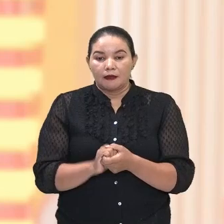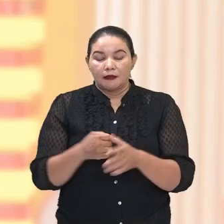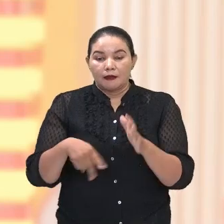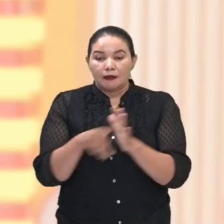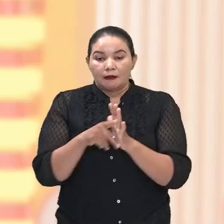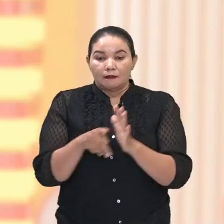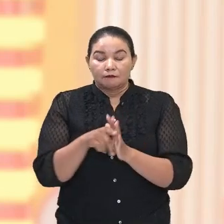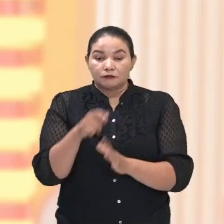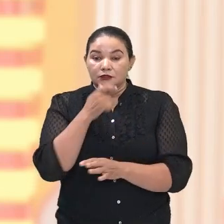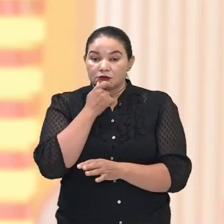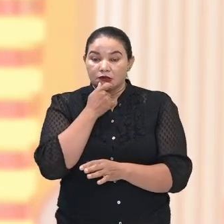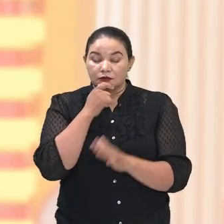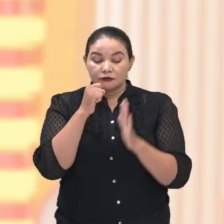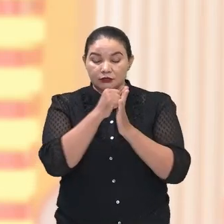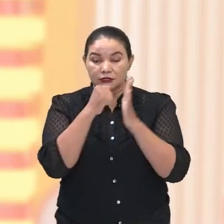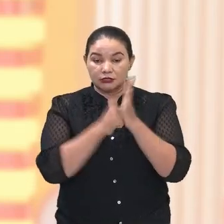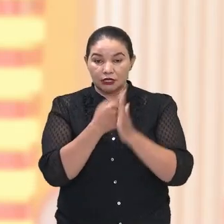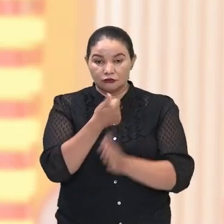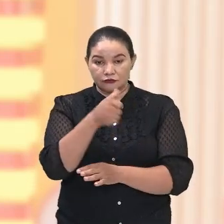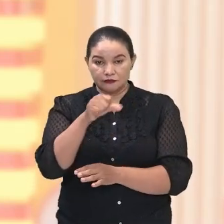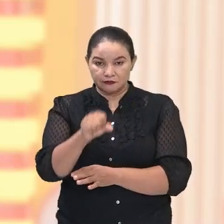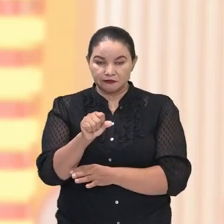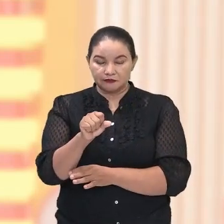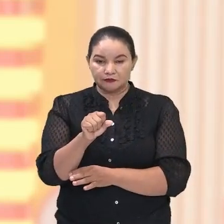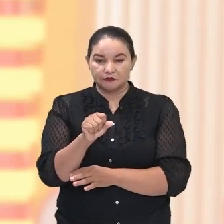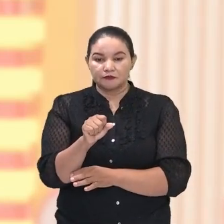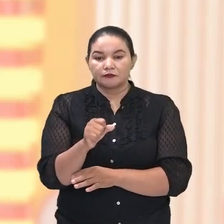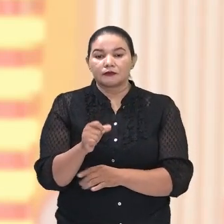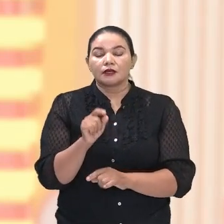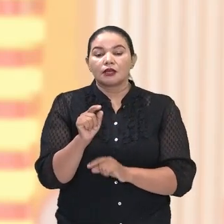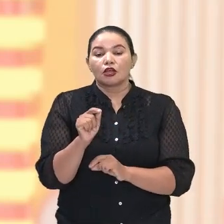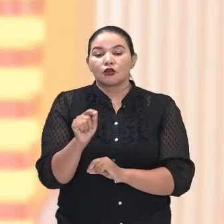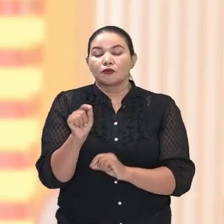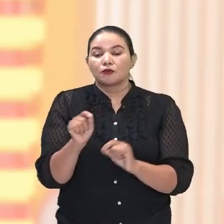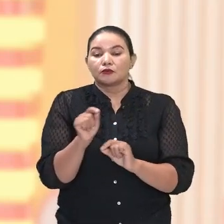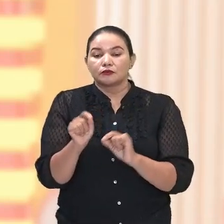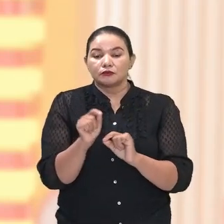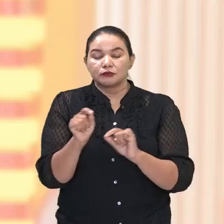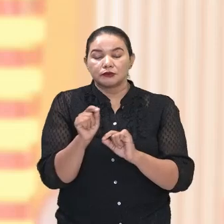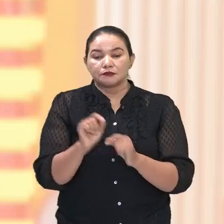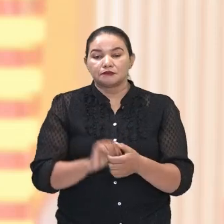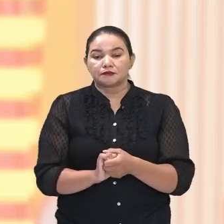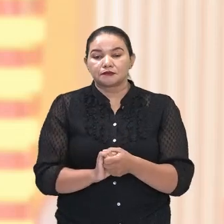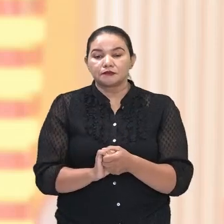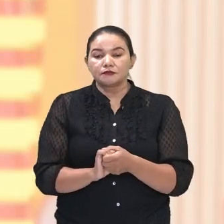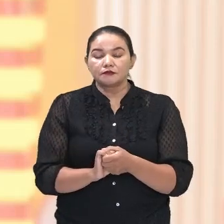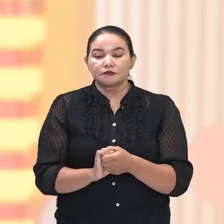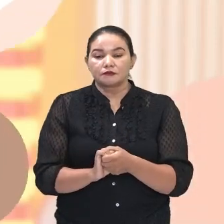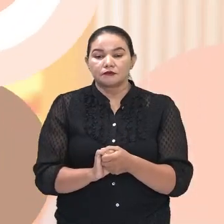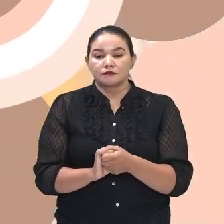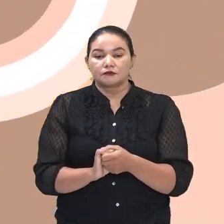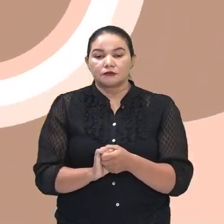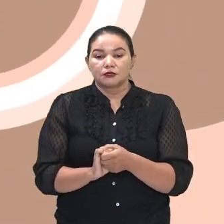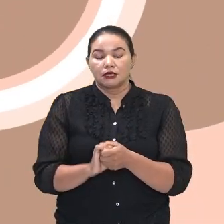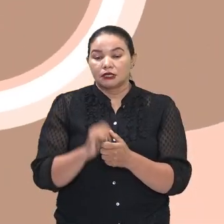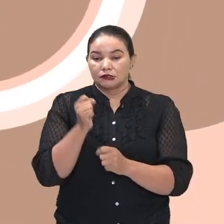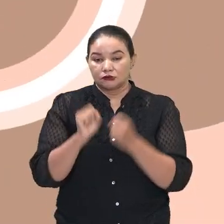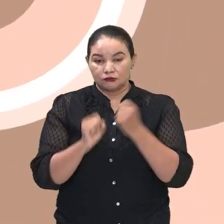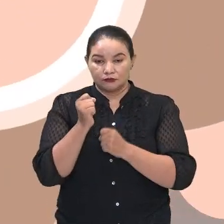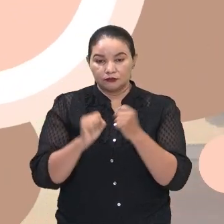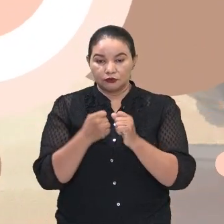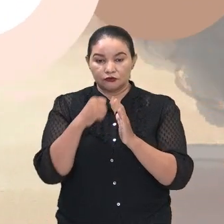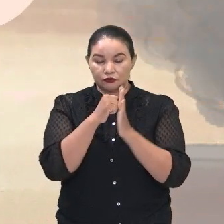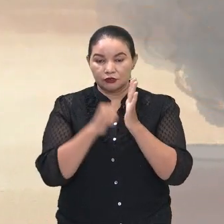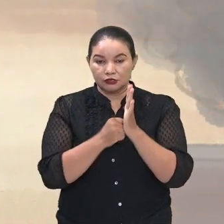no século XIX, que é a cidade industrial do século